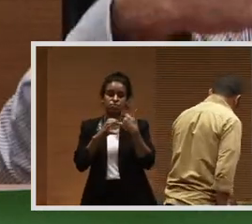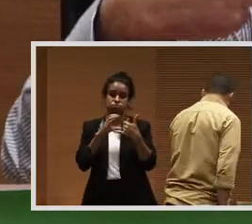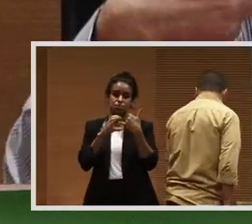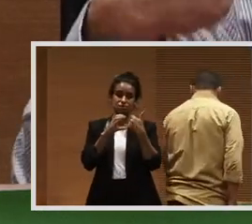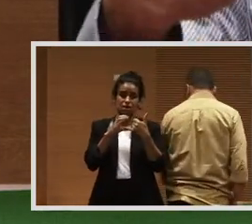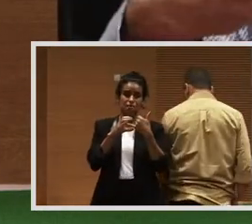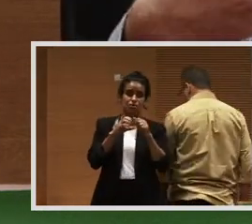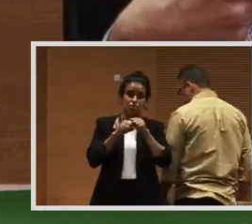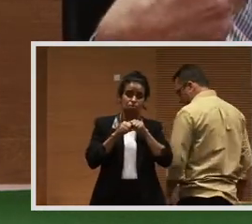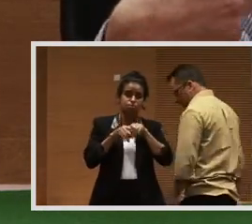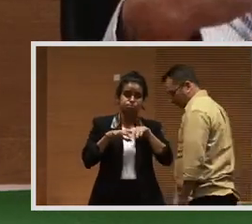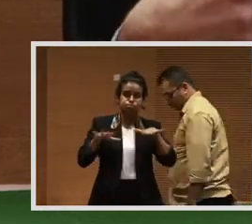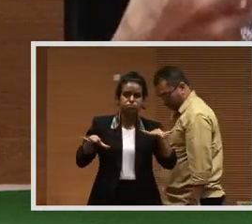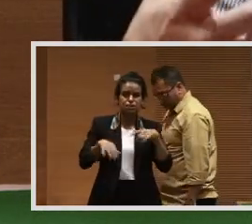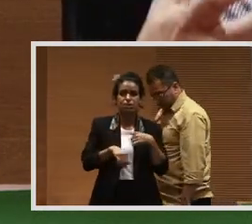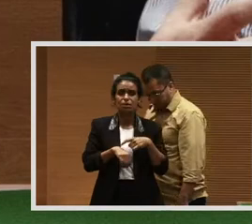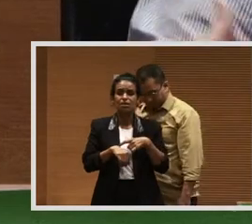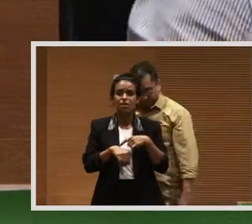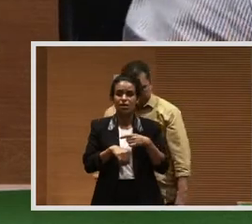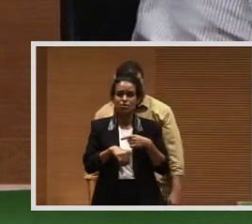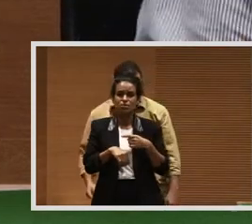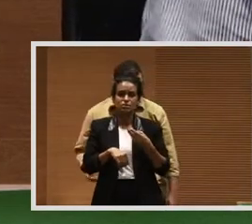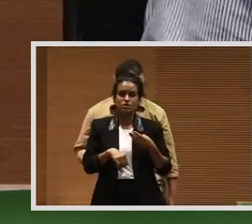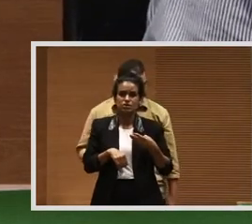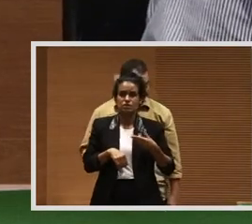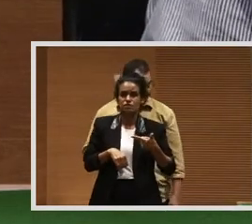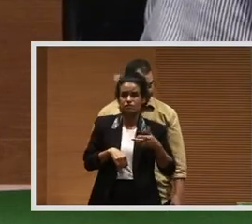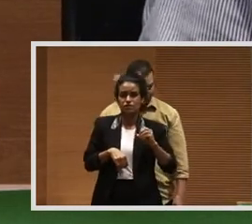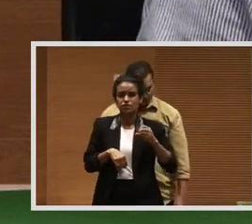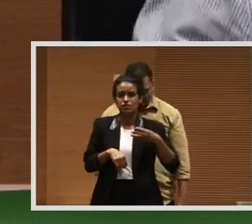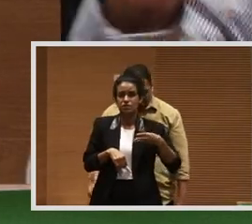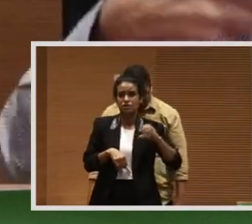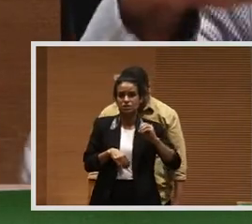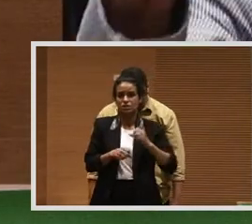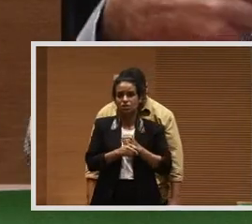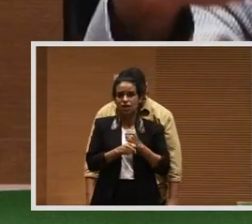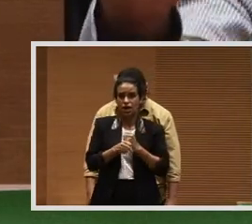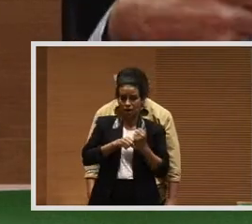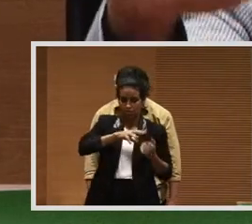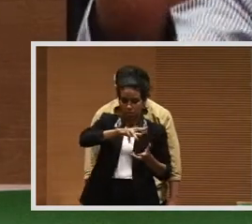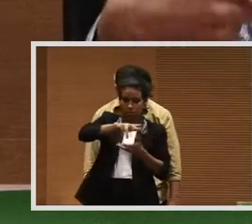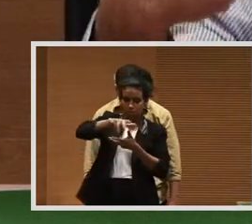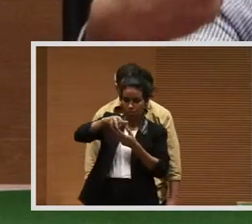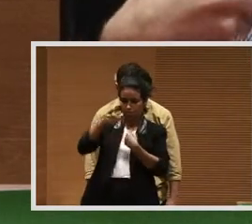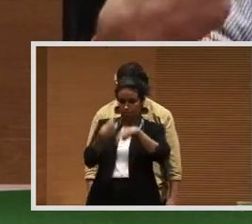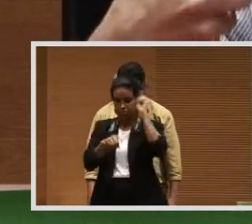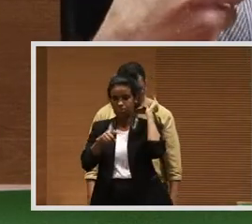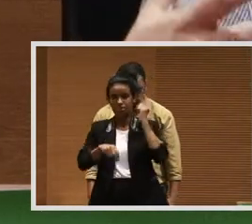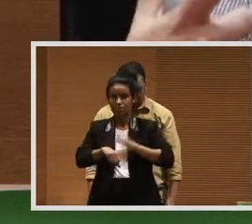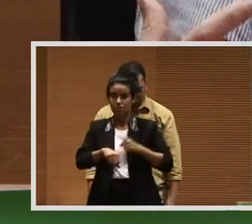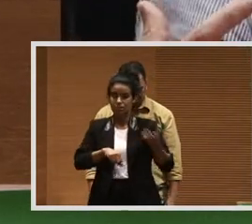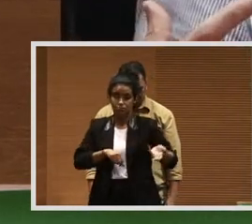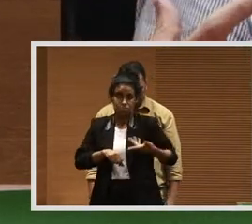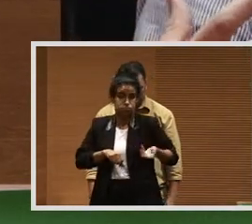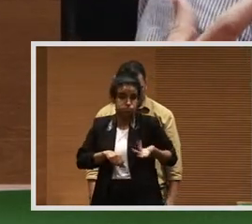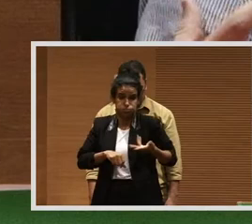E que tempos, aí, em coisa de 20, 30 anos, a gente está assistindo o mundo se transformar e essas velocidades, essas